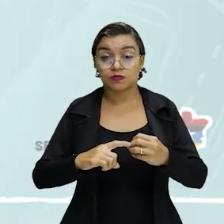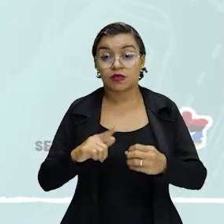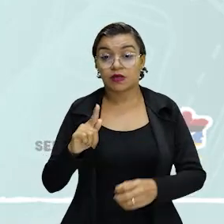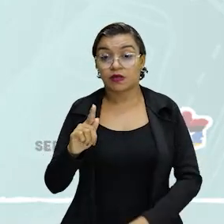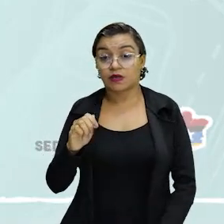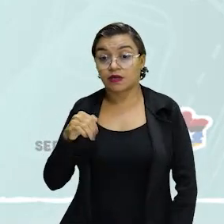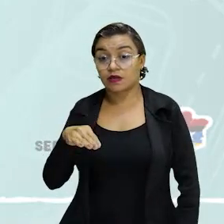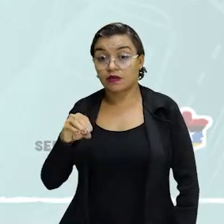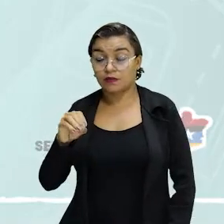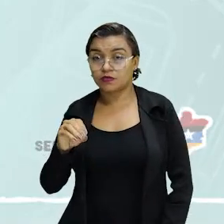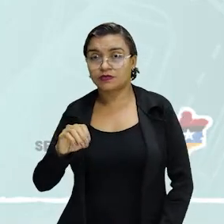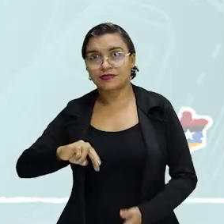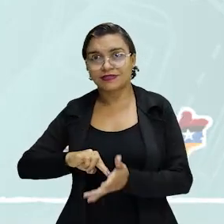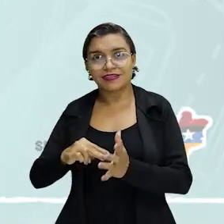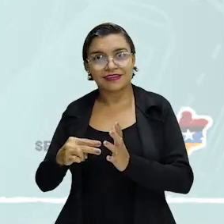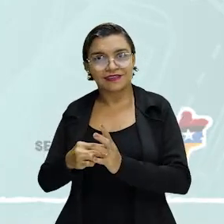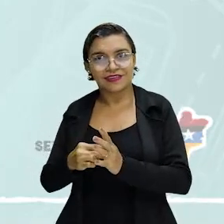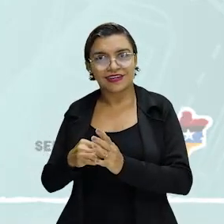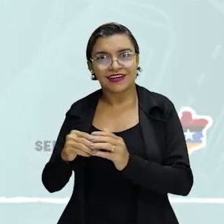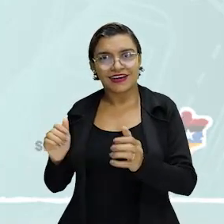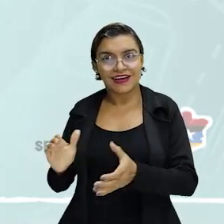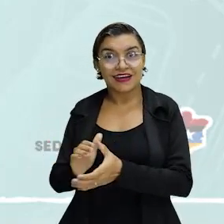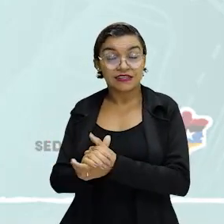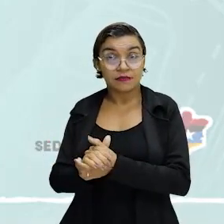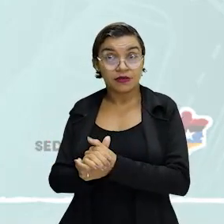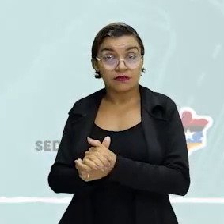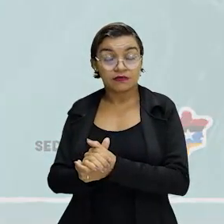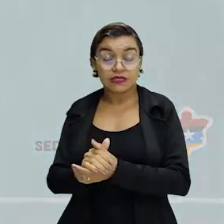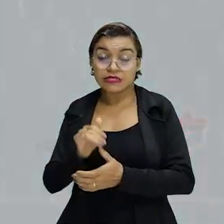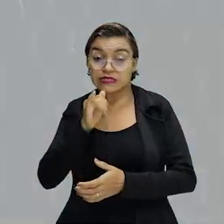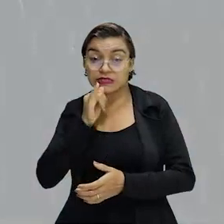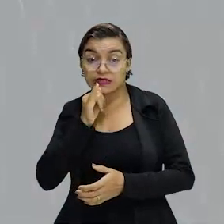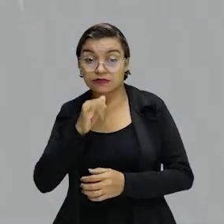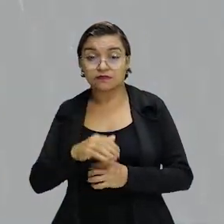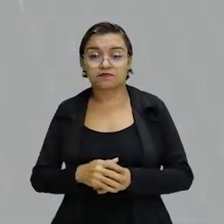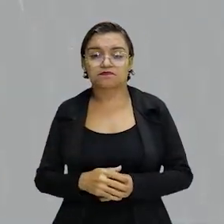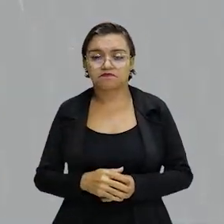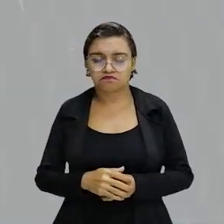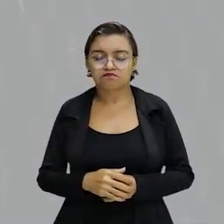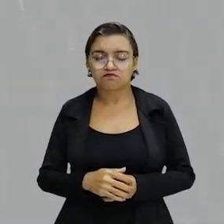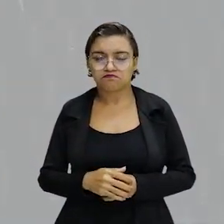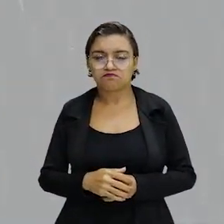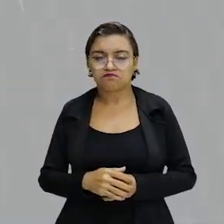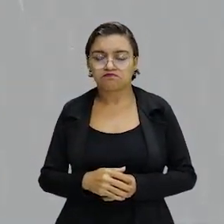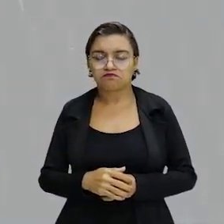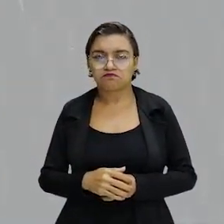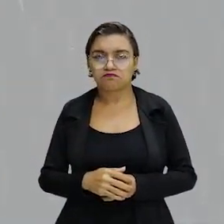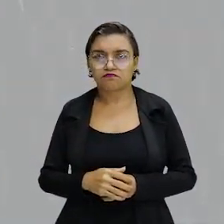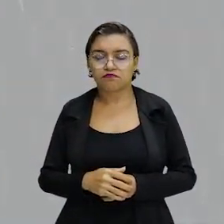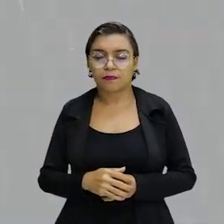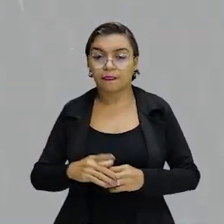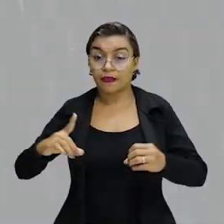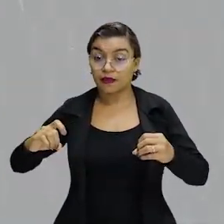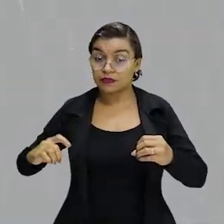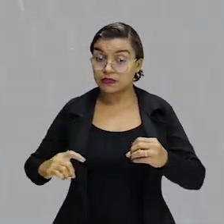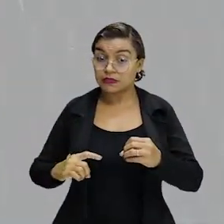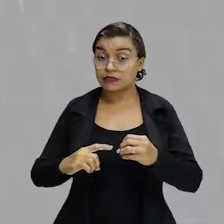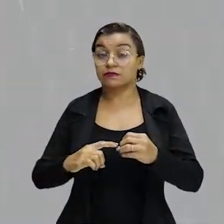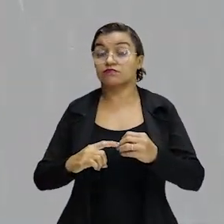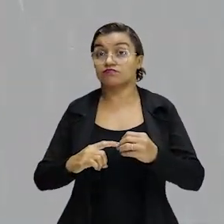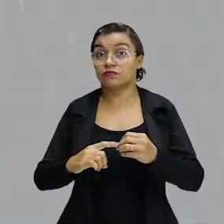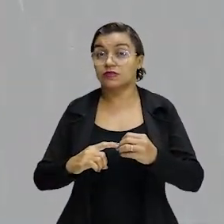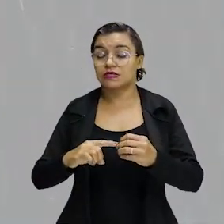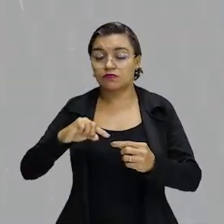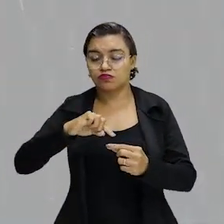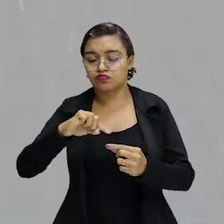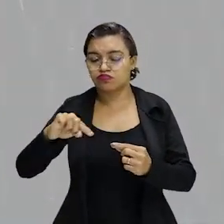quer dizer casamento, até o momento de sua vida, em que ele próprio forma gametas, fechando o ciclo. Então aqui nós temos,